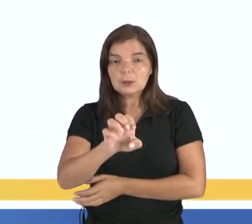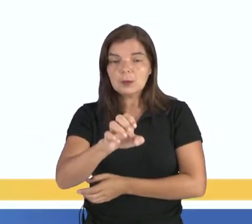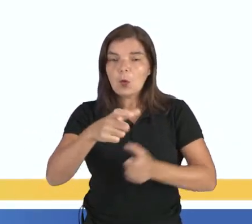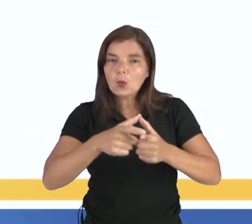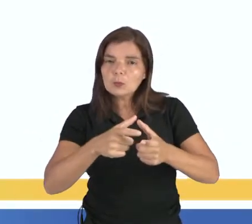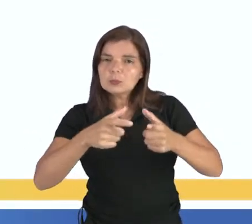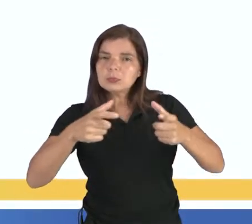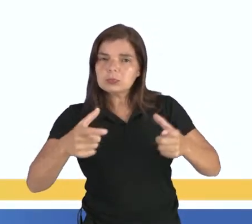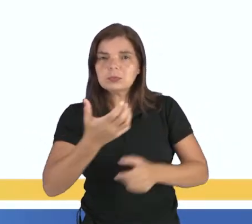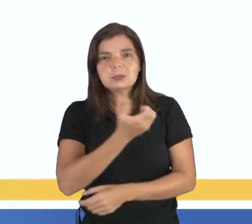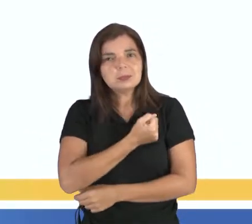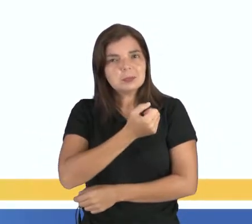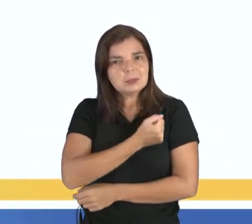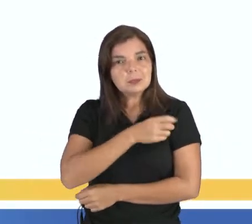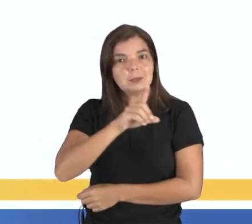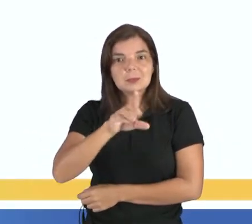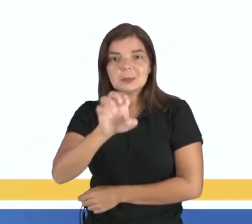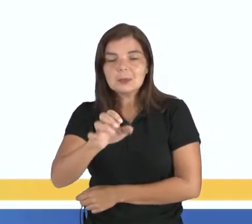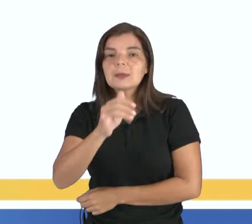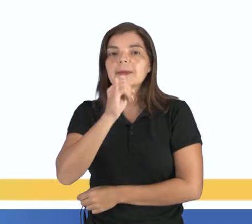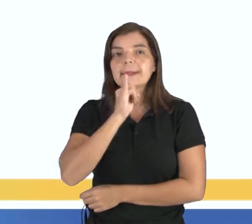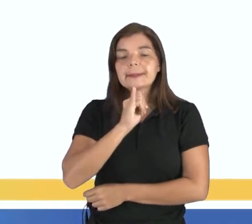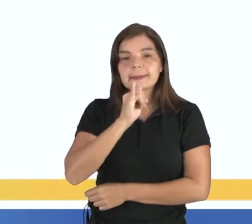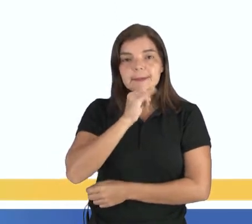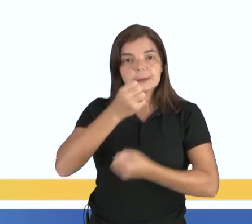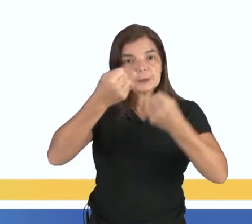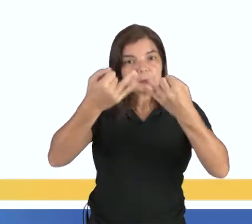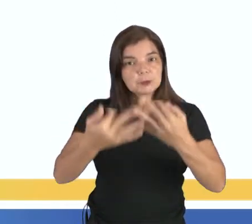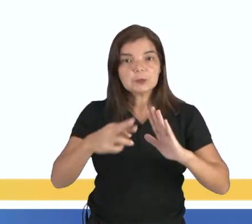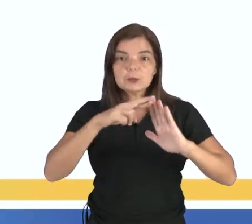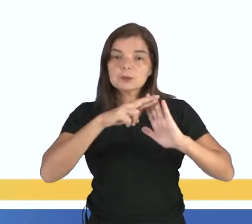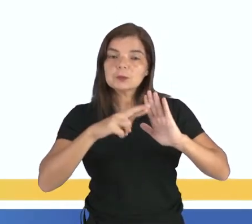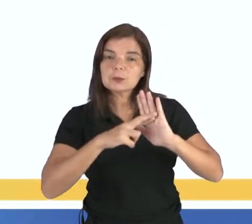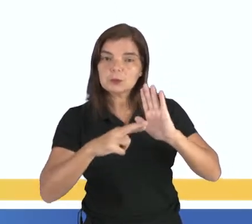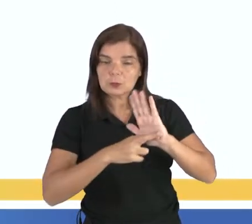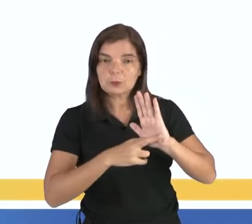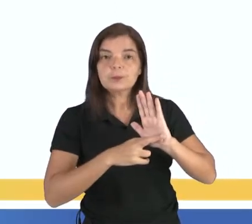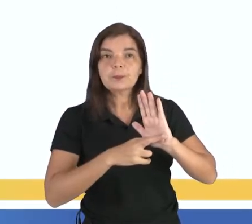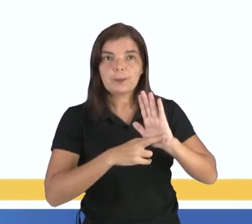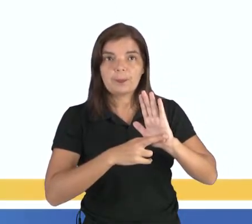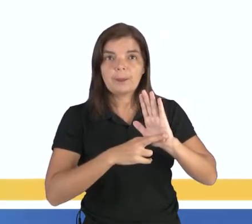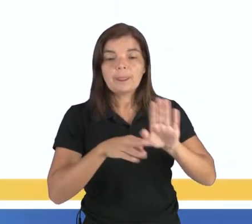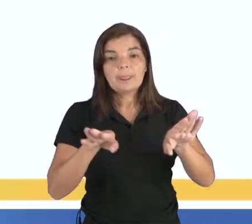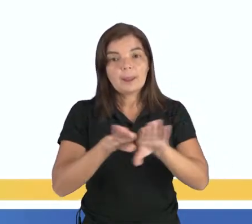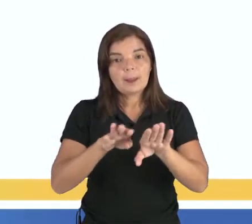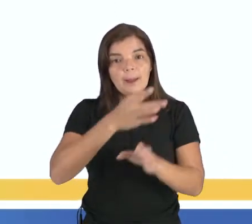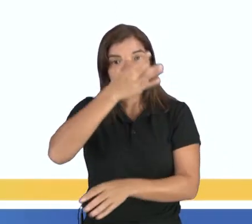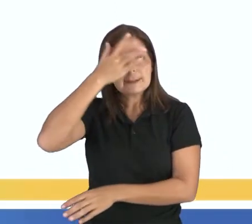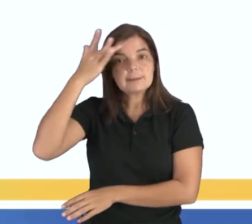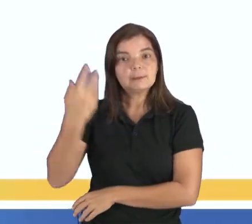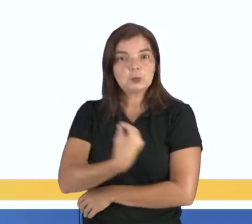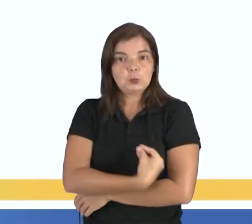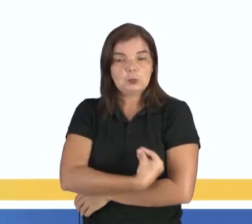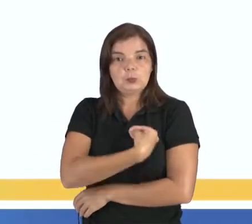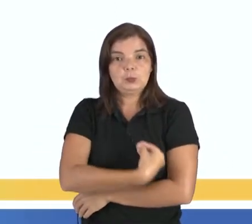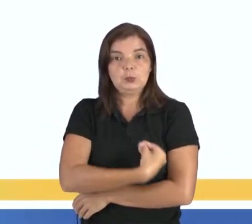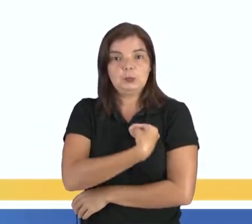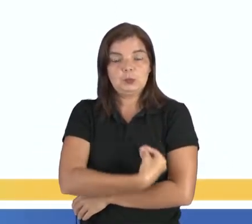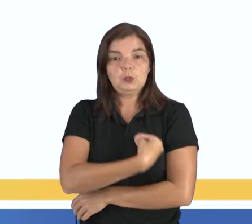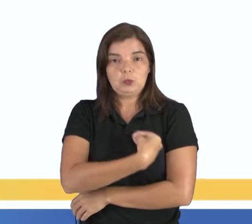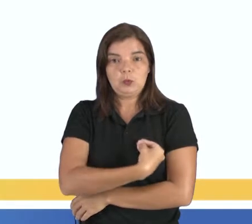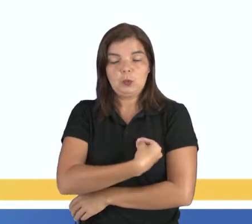grande número de. Então veja o exemplo do que eu estou falando em regra. Grande número dos presentes